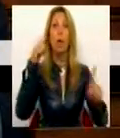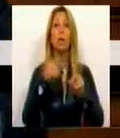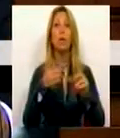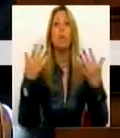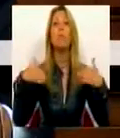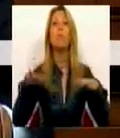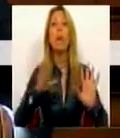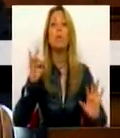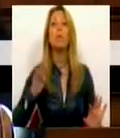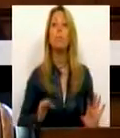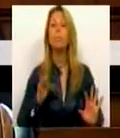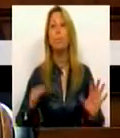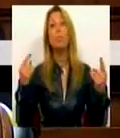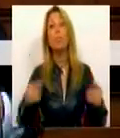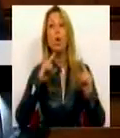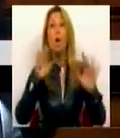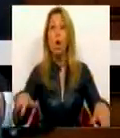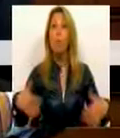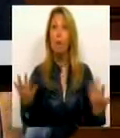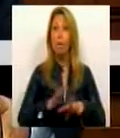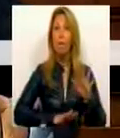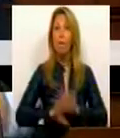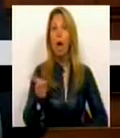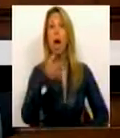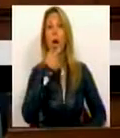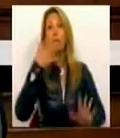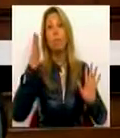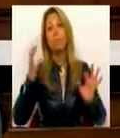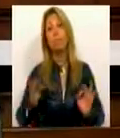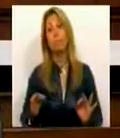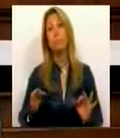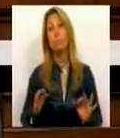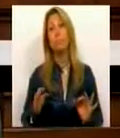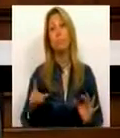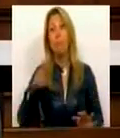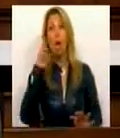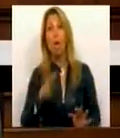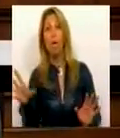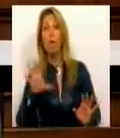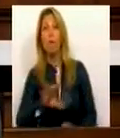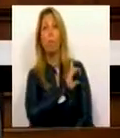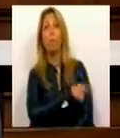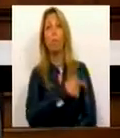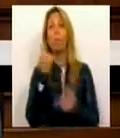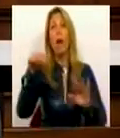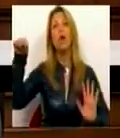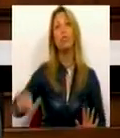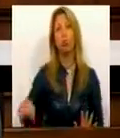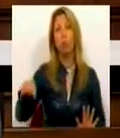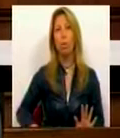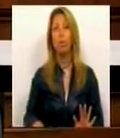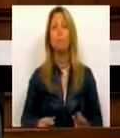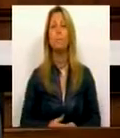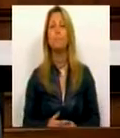que justamente só poderá ser realizado se olhar também de maneira competente para o Sul. Ora